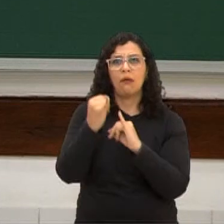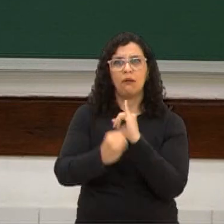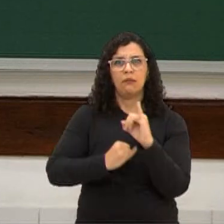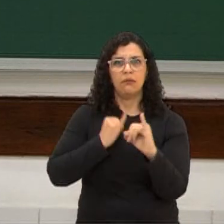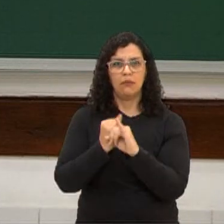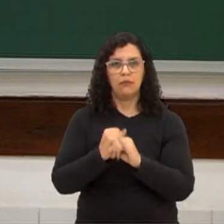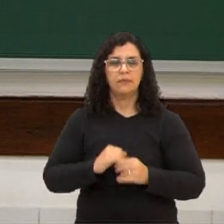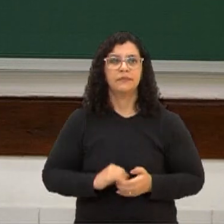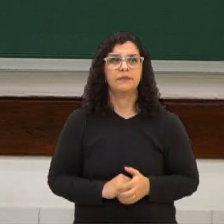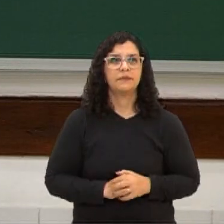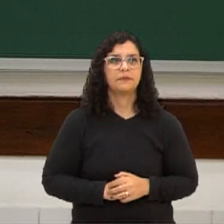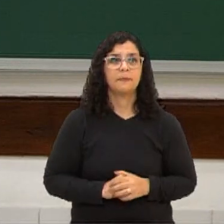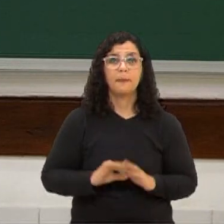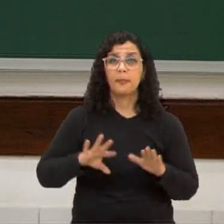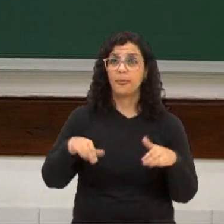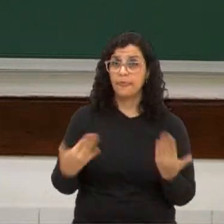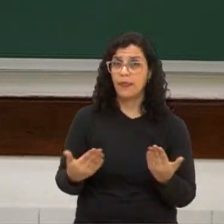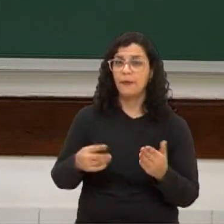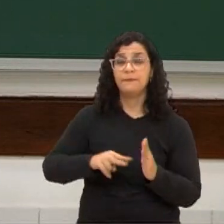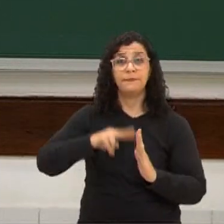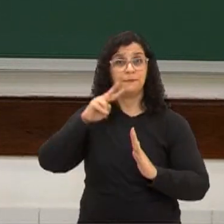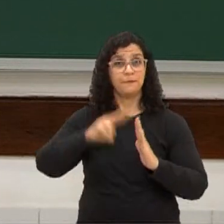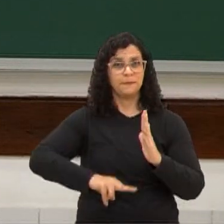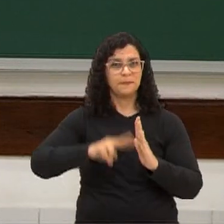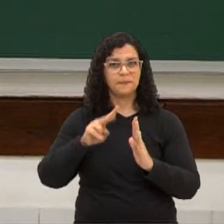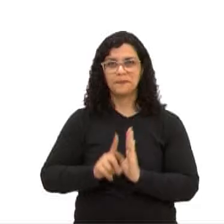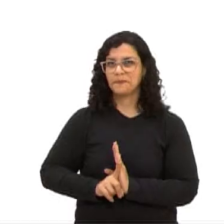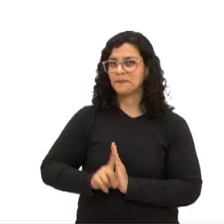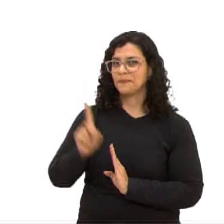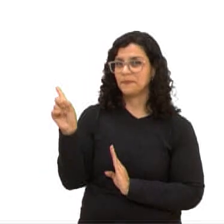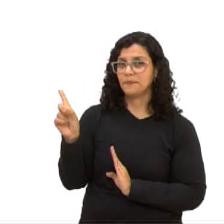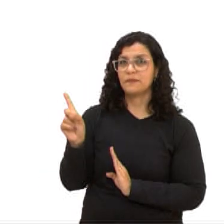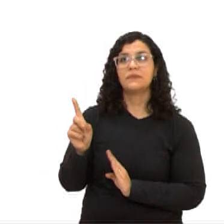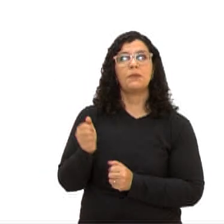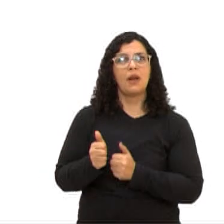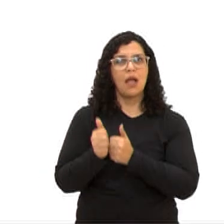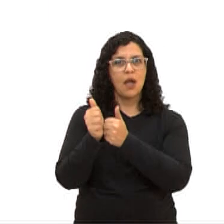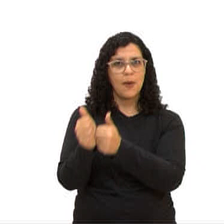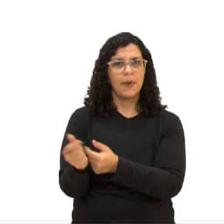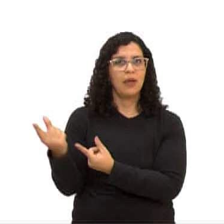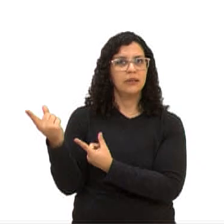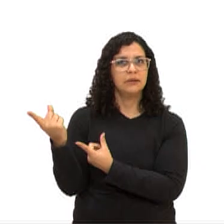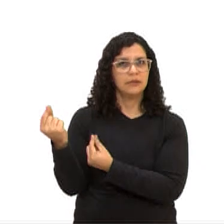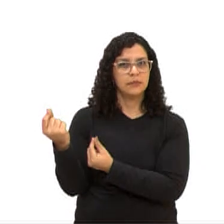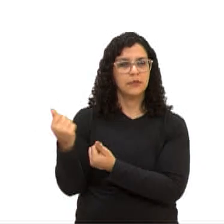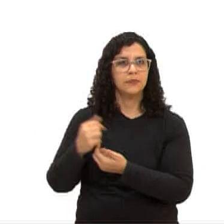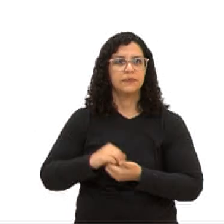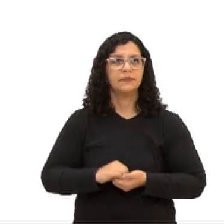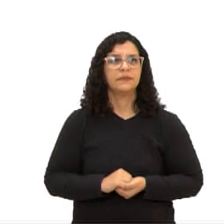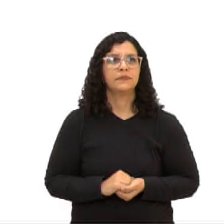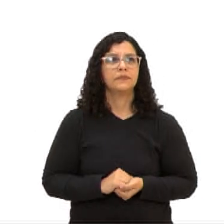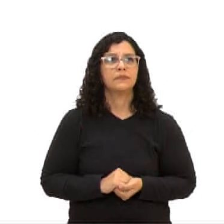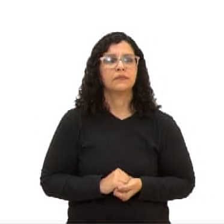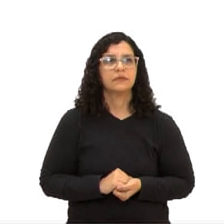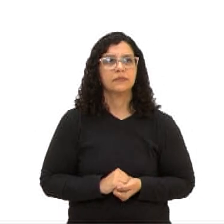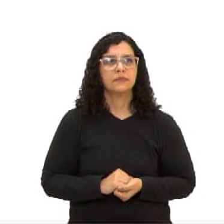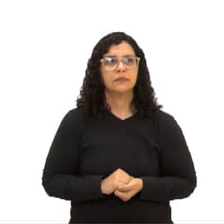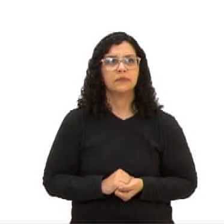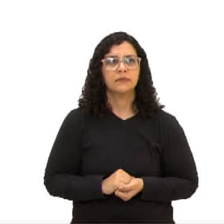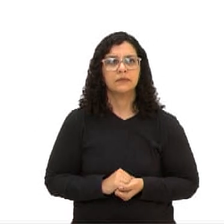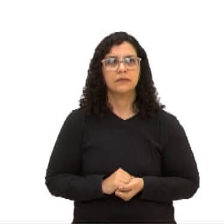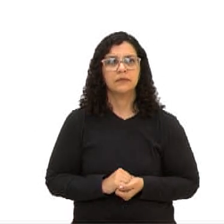né? Então, os gêneros digitais são gêneros textuales adaptados a uma nova